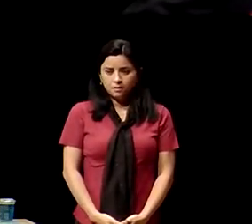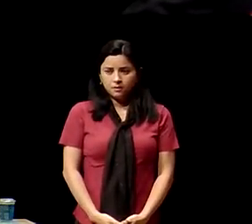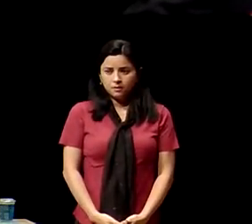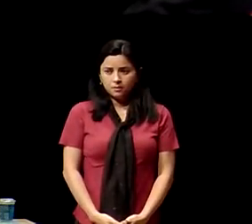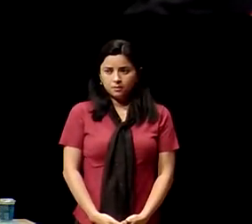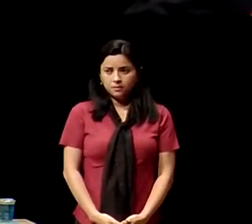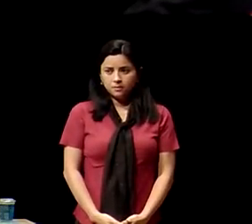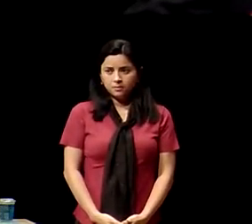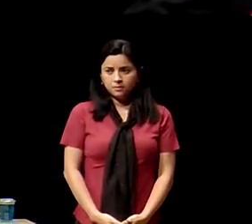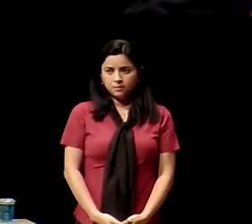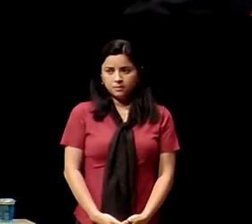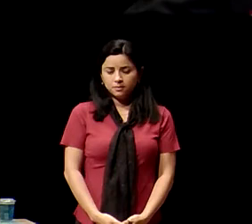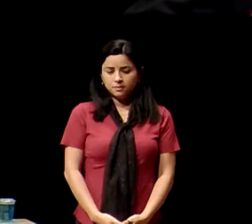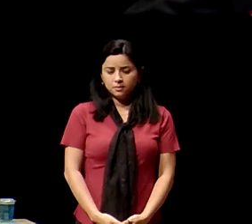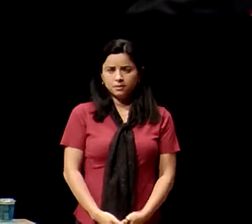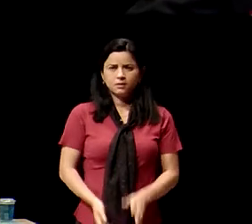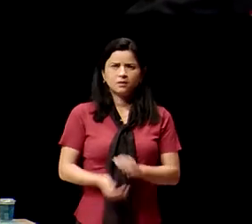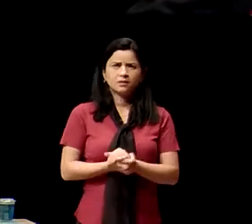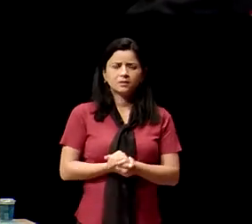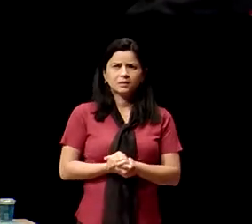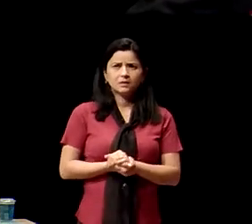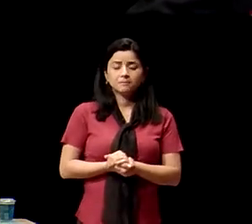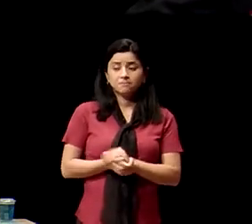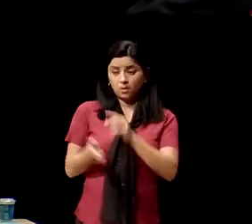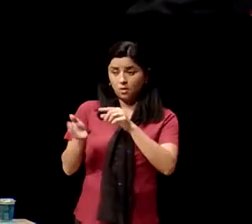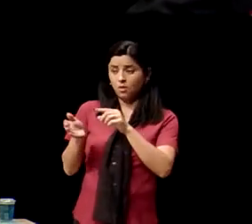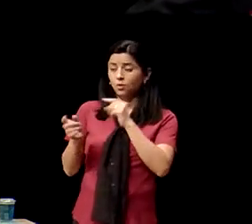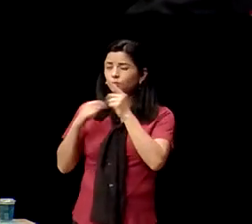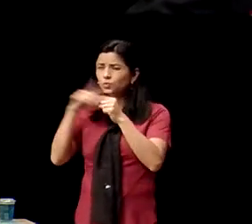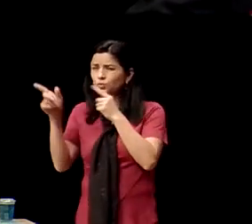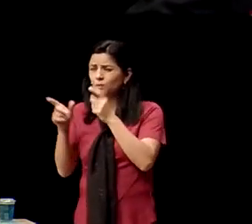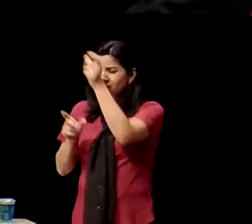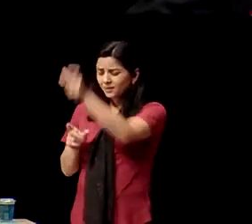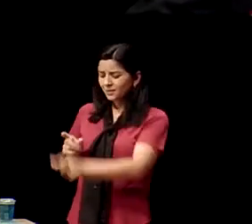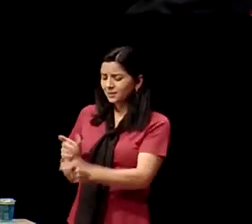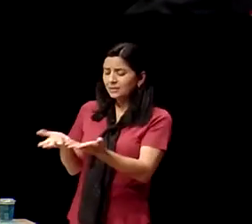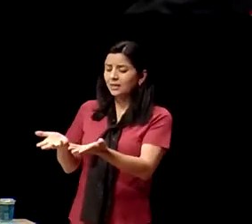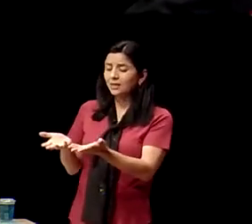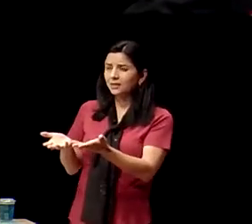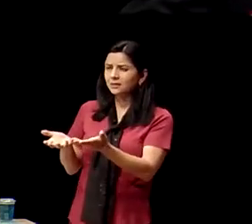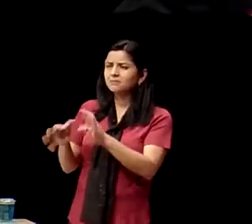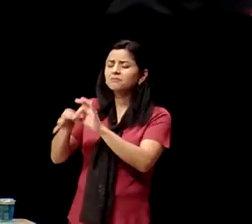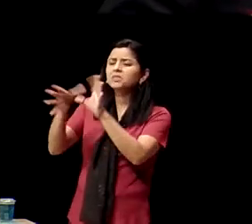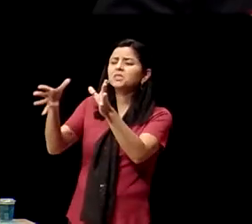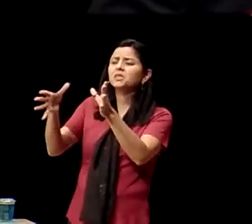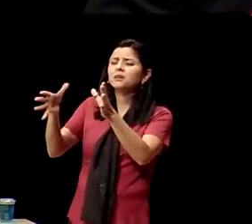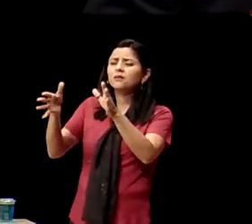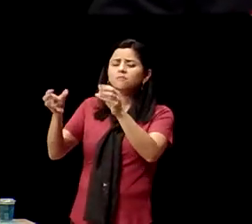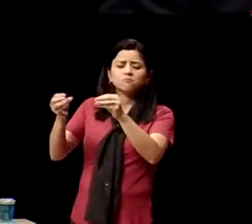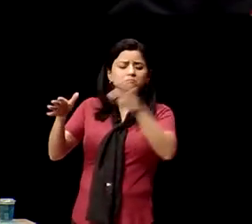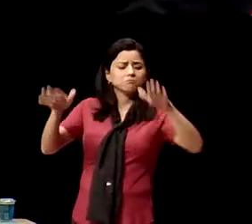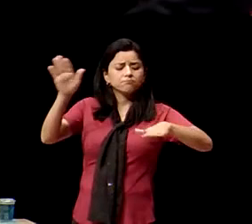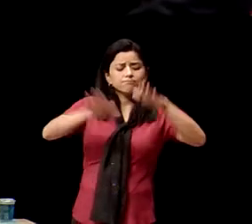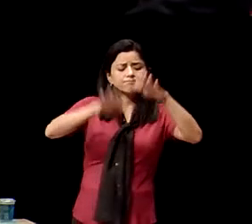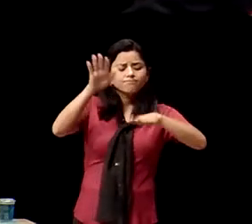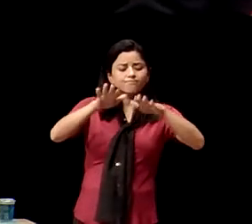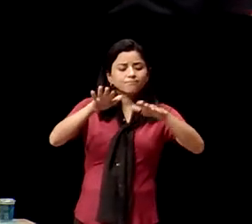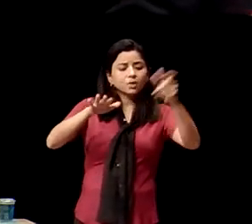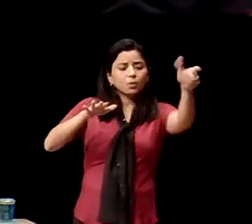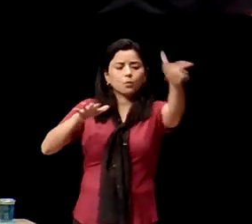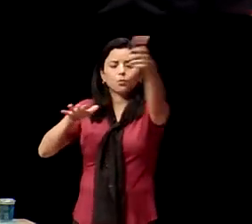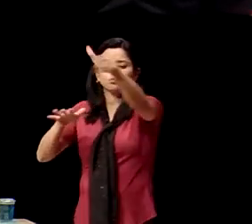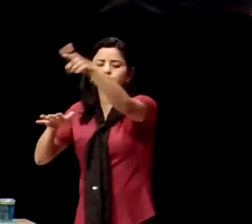to other disciplines. Uma delas está relacionada à sua independência quando comparada com outras disciplinas. Such